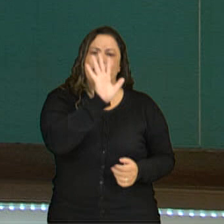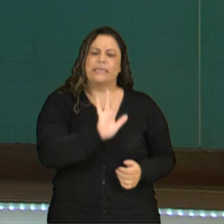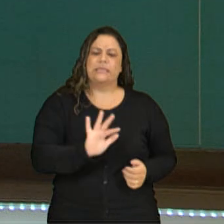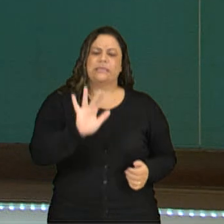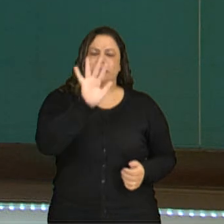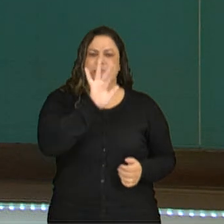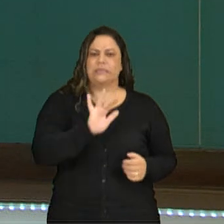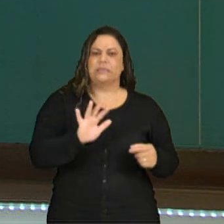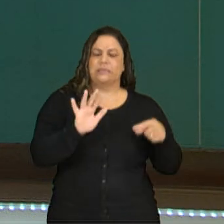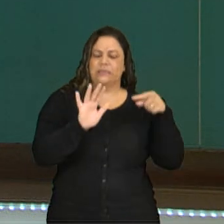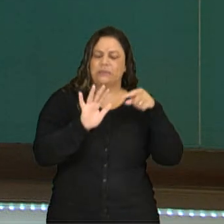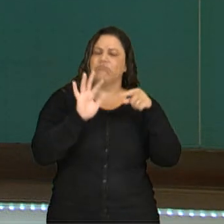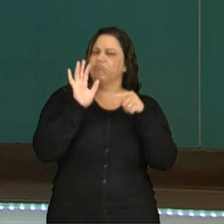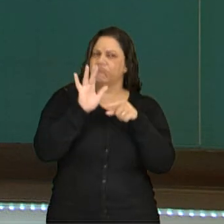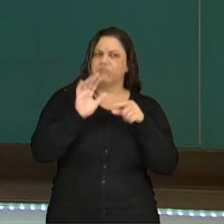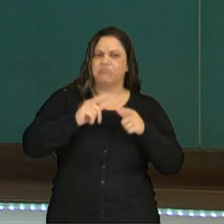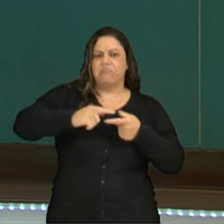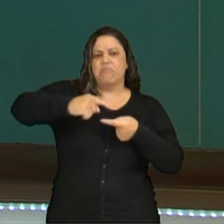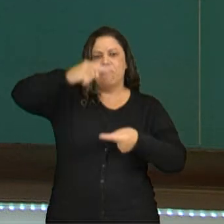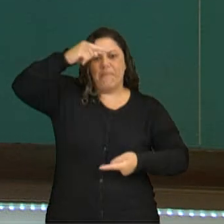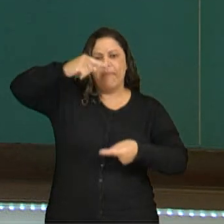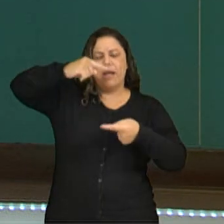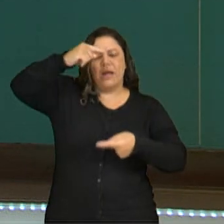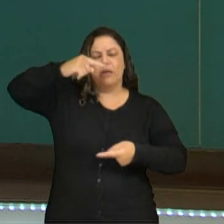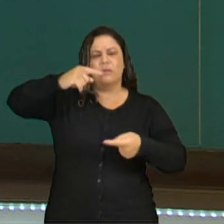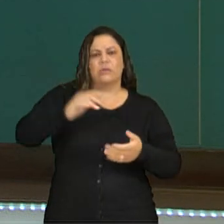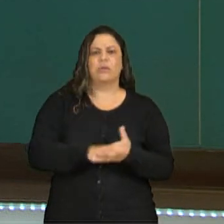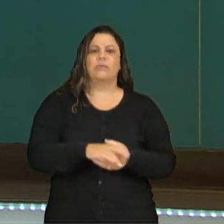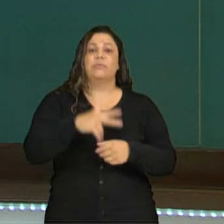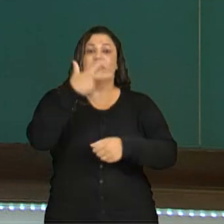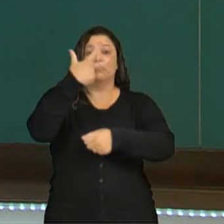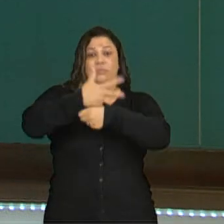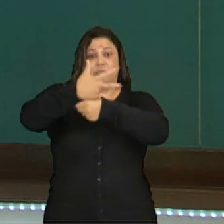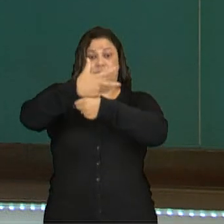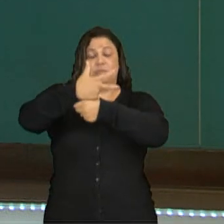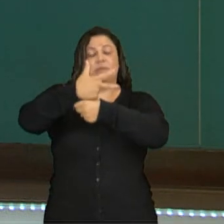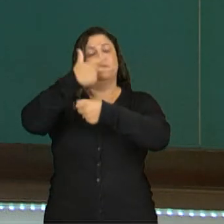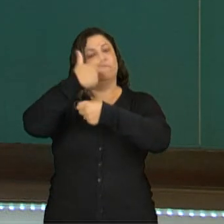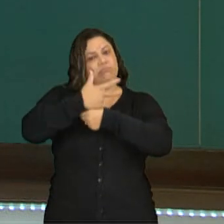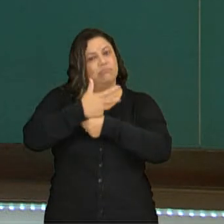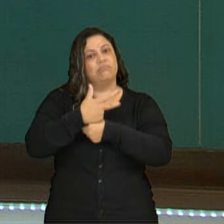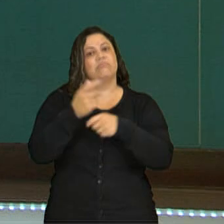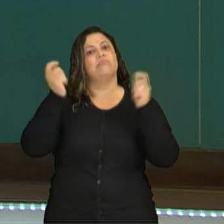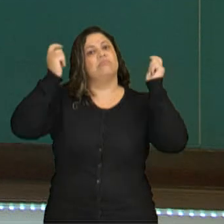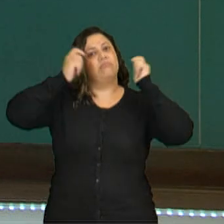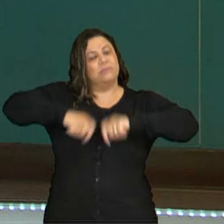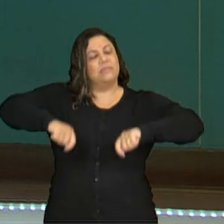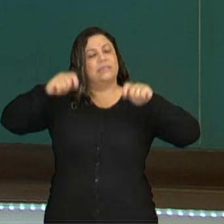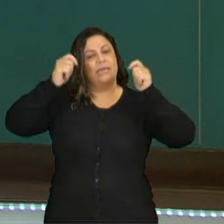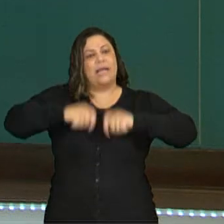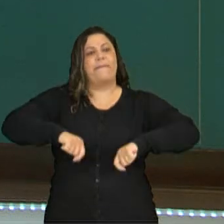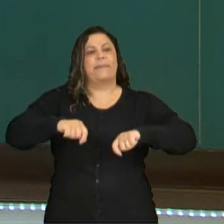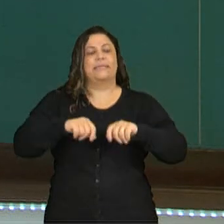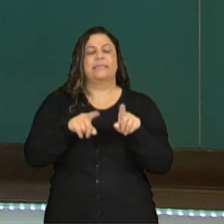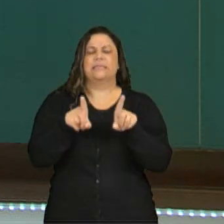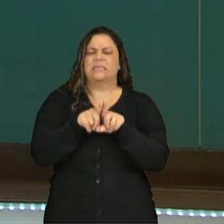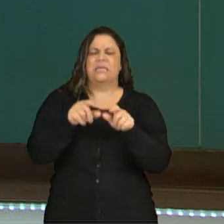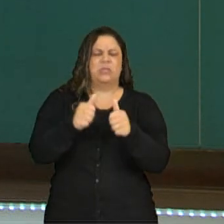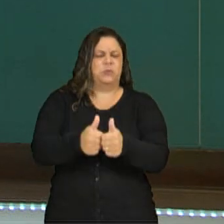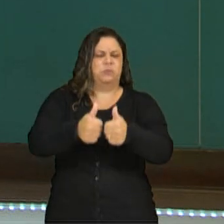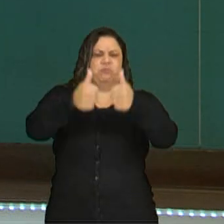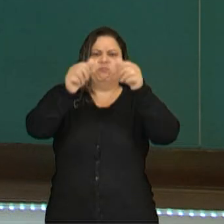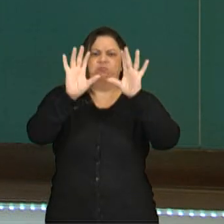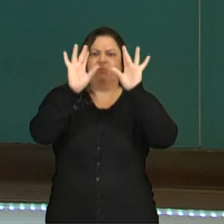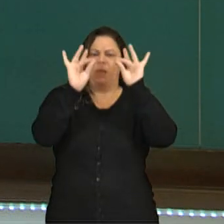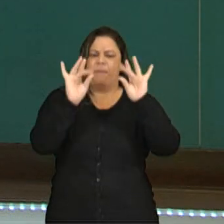toque, cada vez maiores, câmeras com uma capacidade de pixels